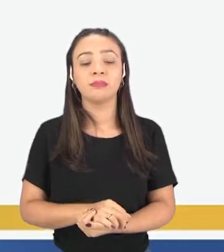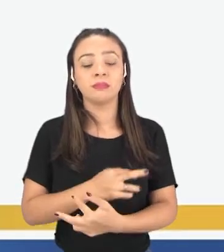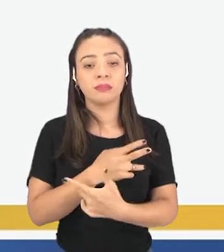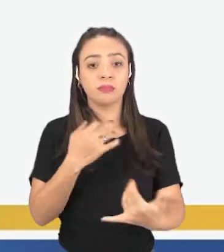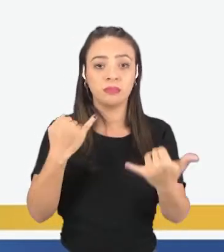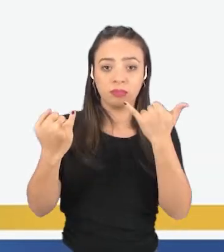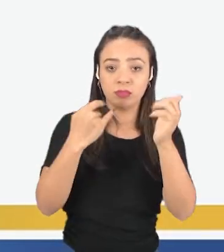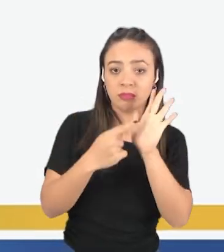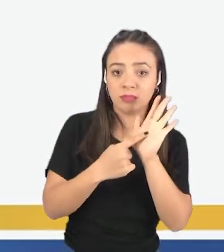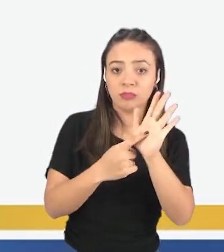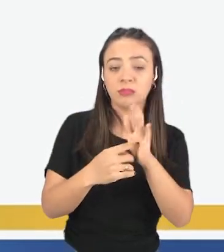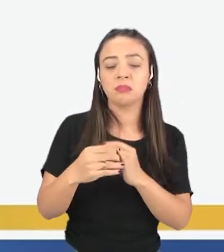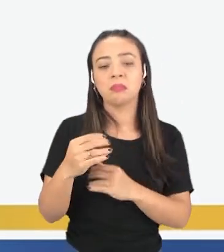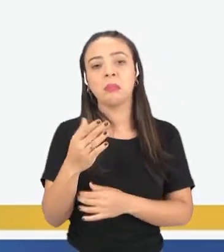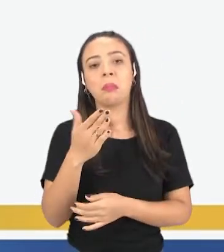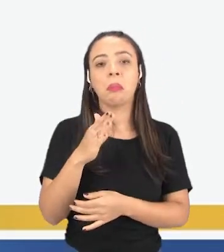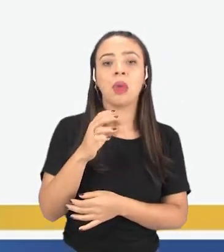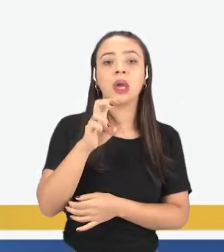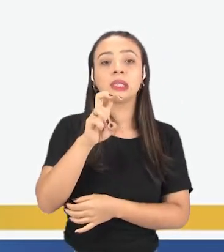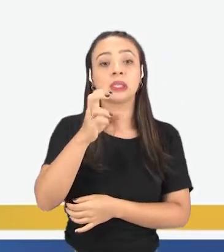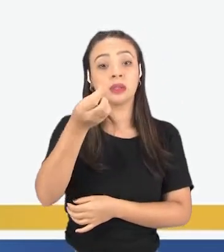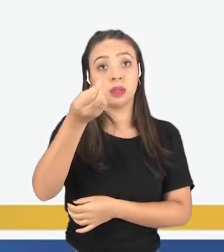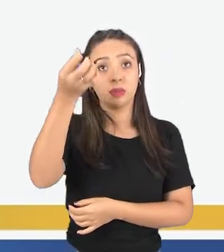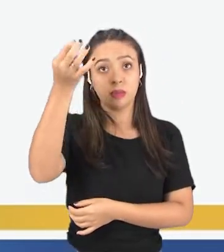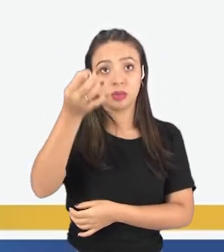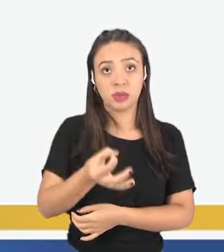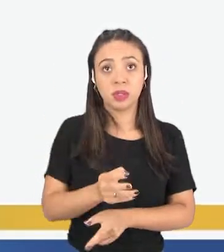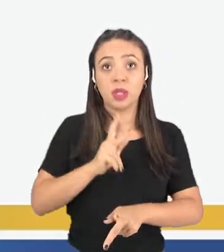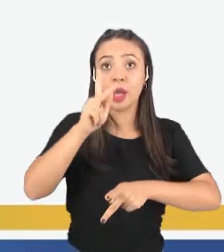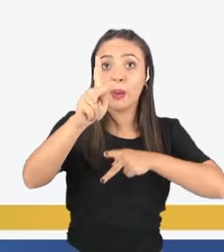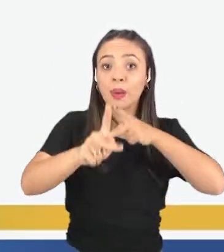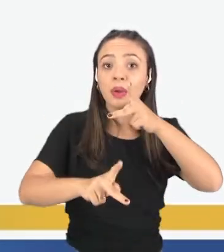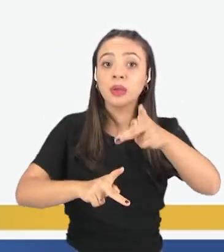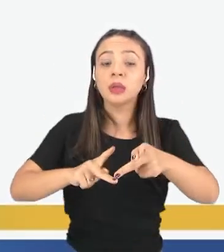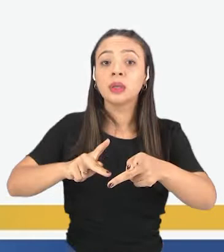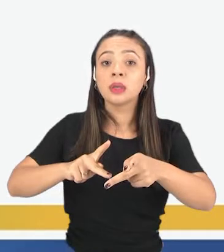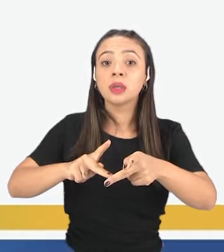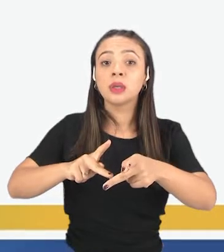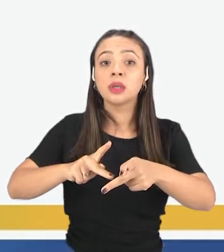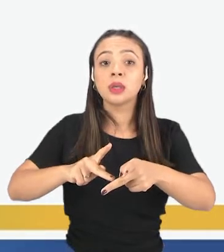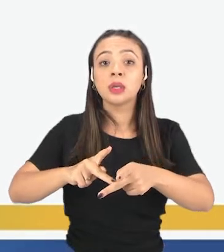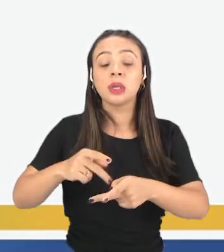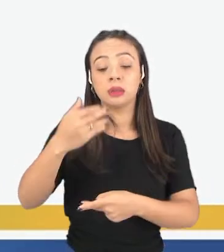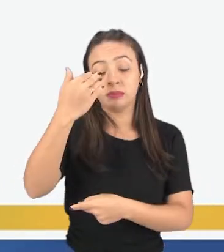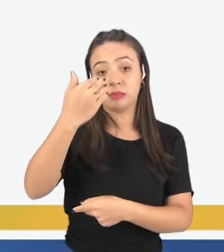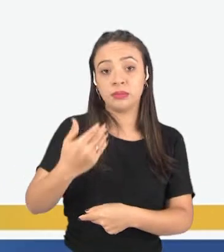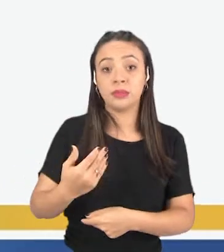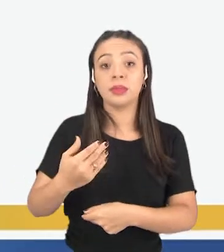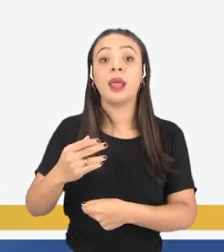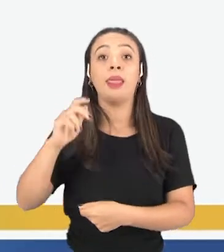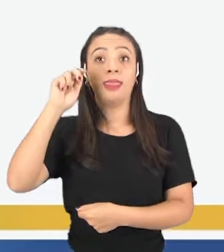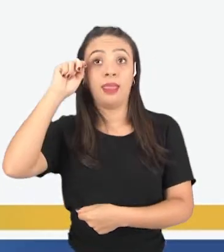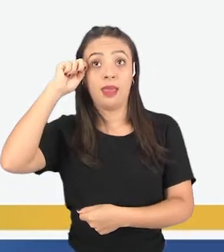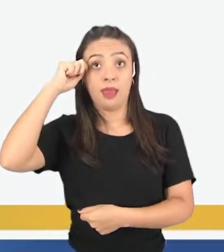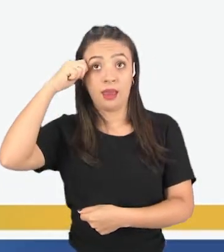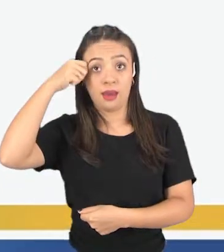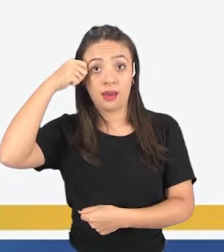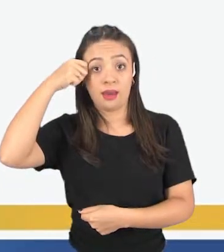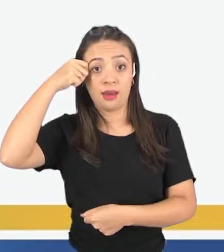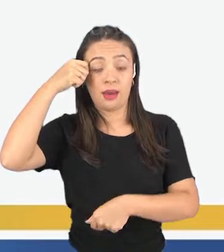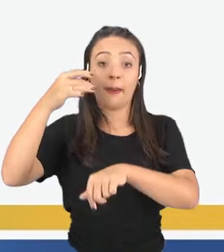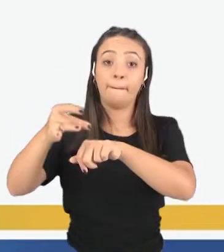que cerca de 56% da população autodeclara-se negra, pretos ou pardos.